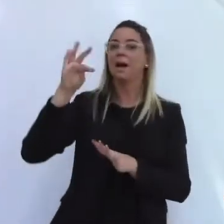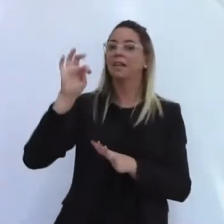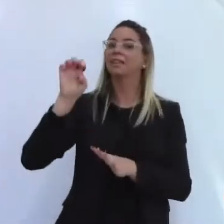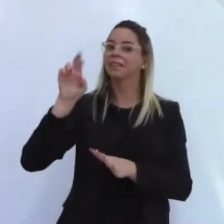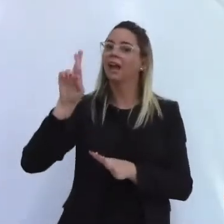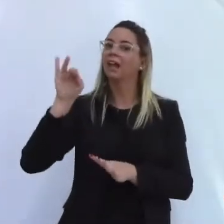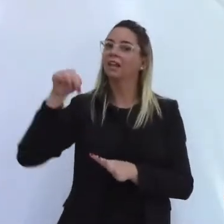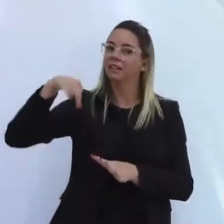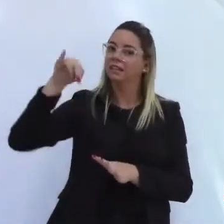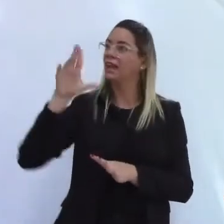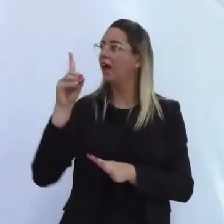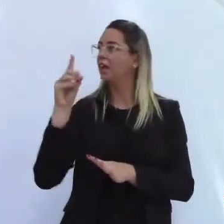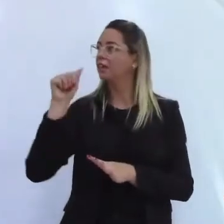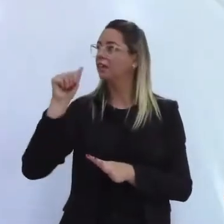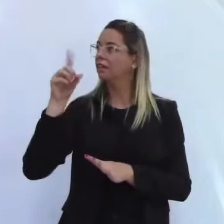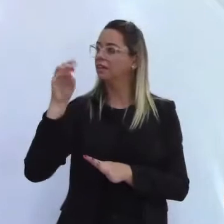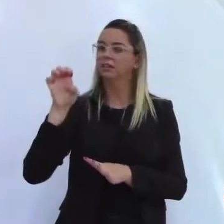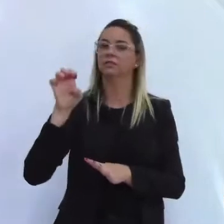acabou o vídeo.